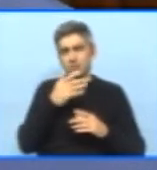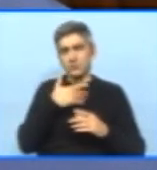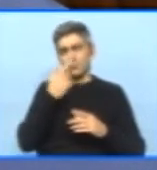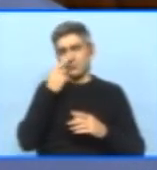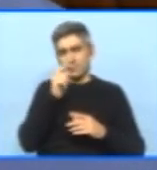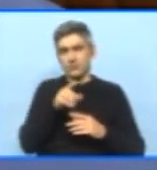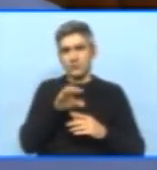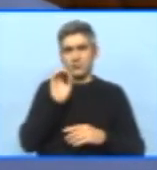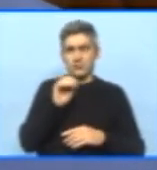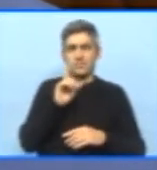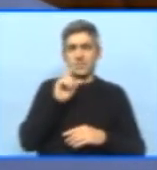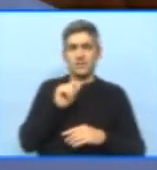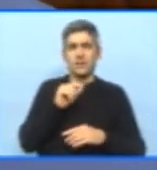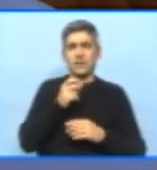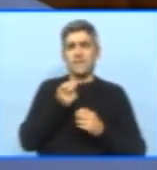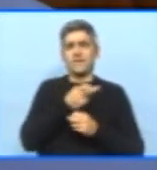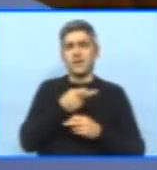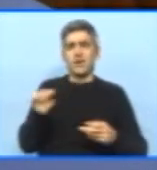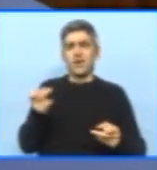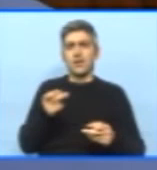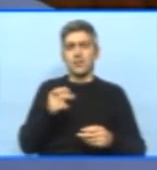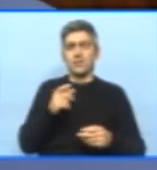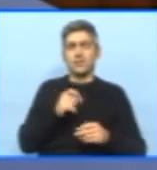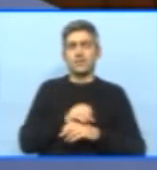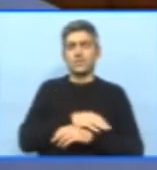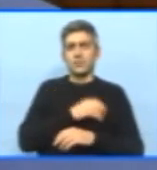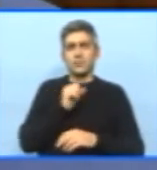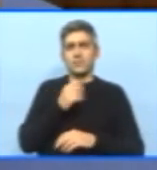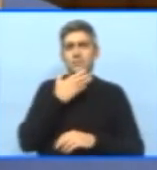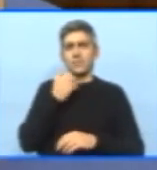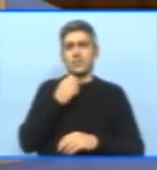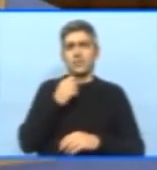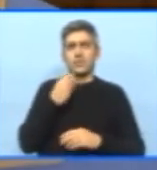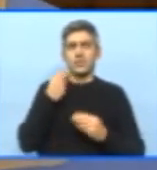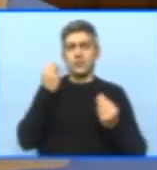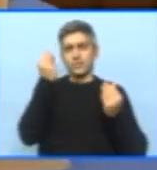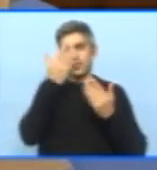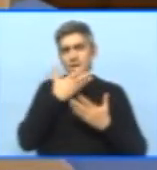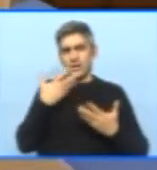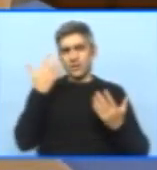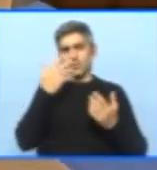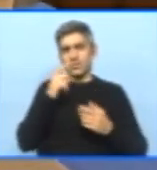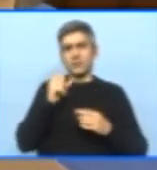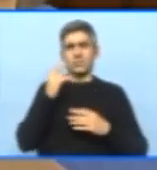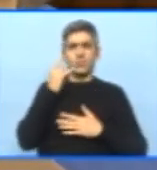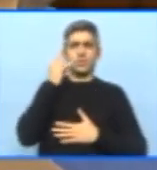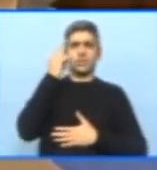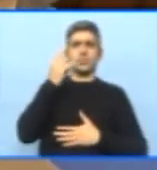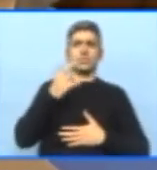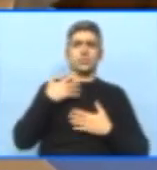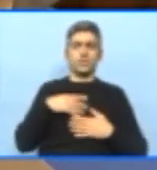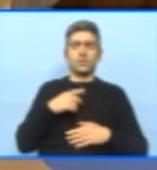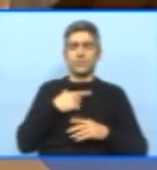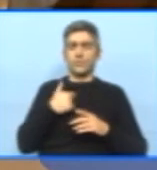facto, esta frase, não te impressiones com o seu belo aspecto, nem com a sua elevada estatura, pois não foi